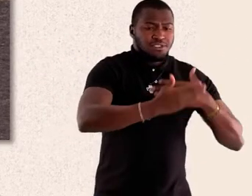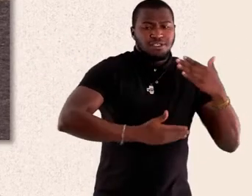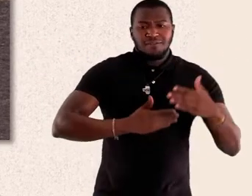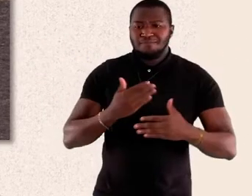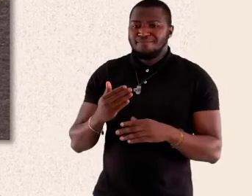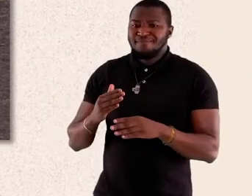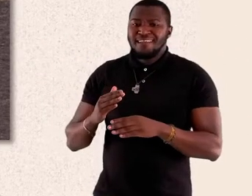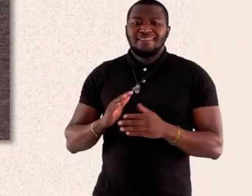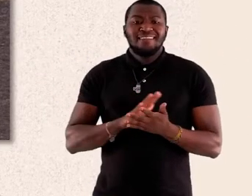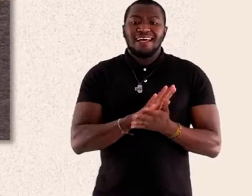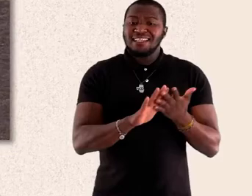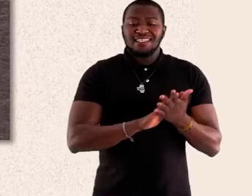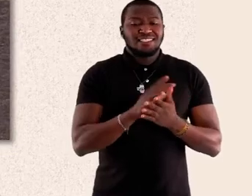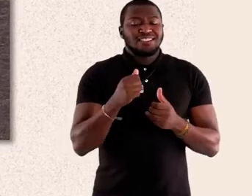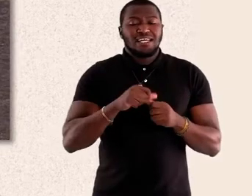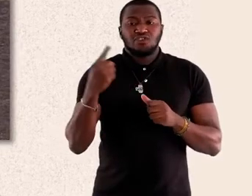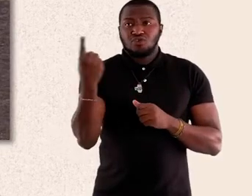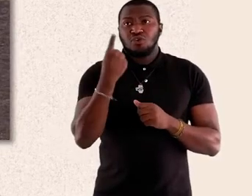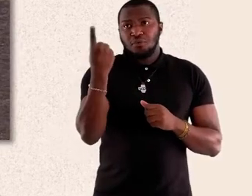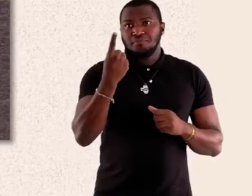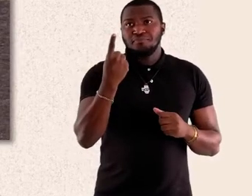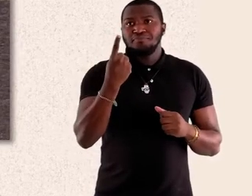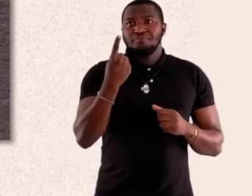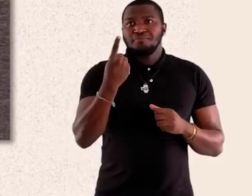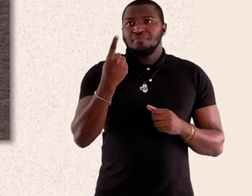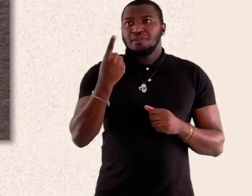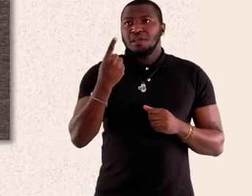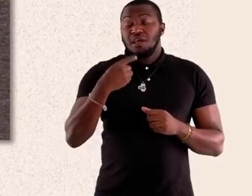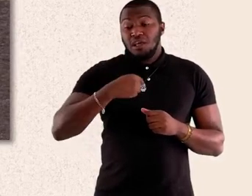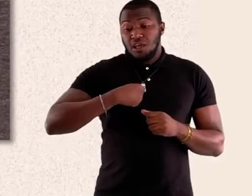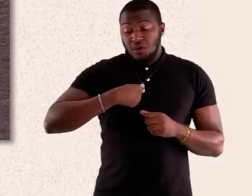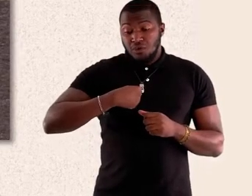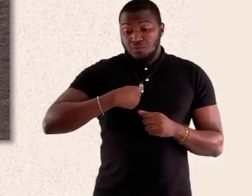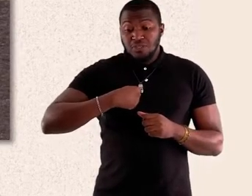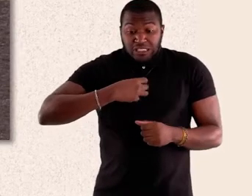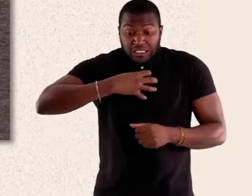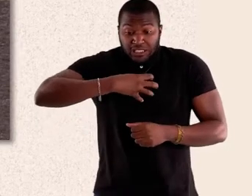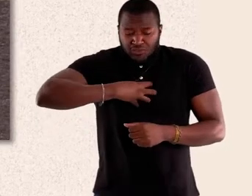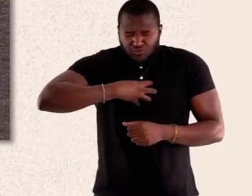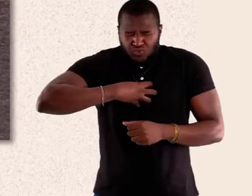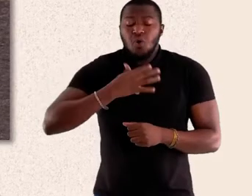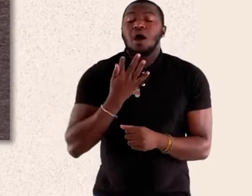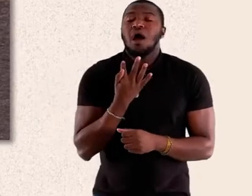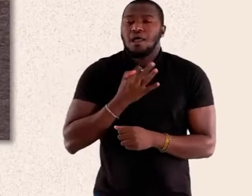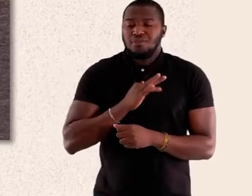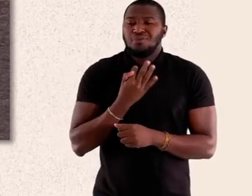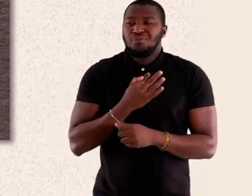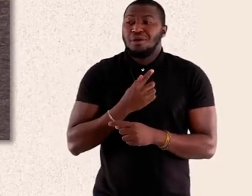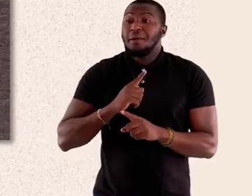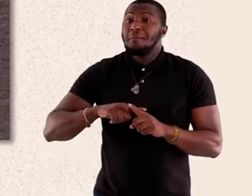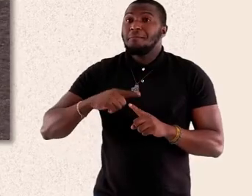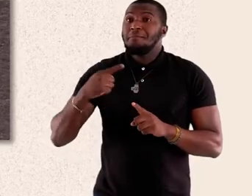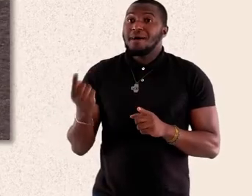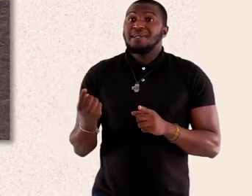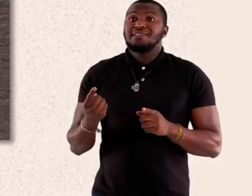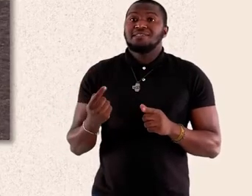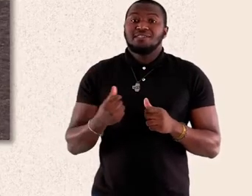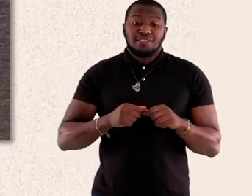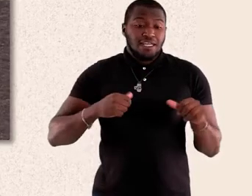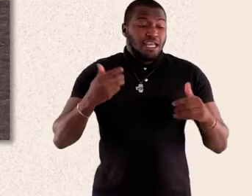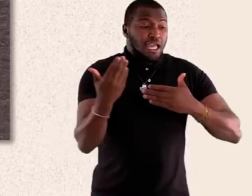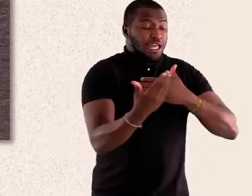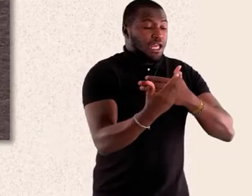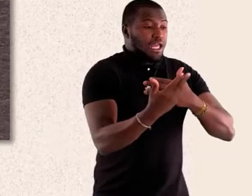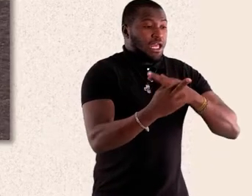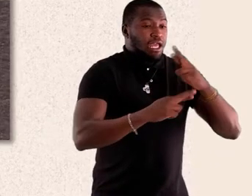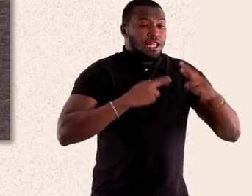nada que seja sozinho também né Eu sinto essa dor eu sinto mas ela tá completamente relacionada